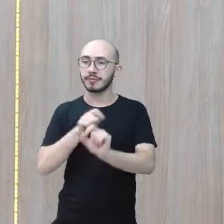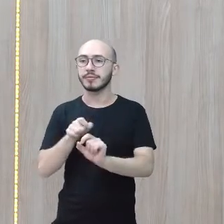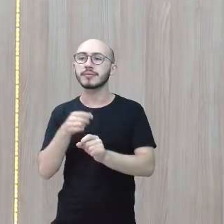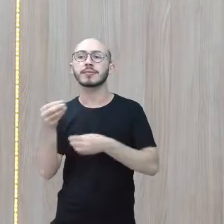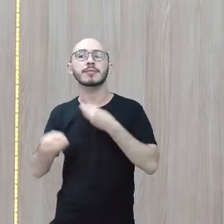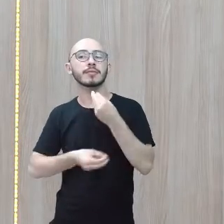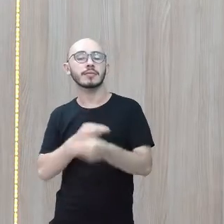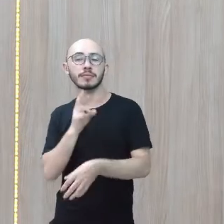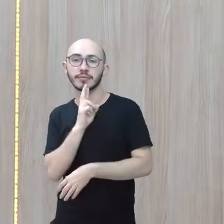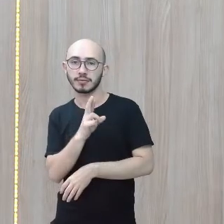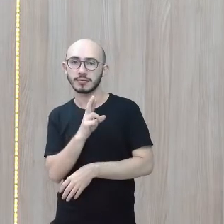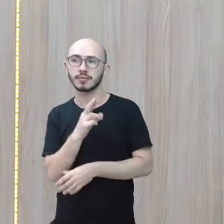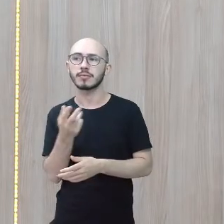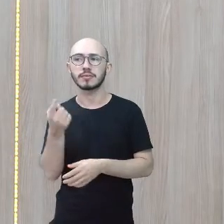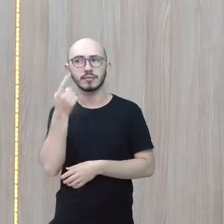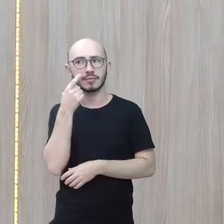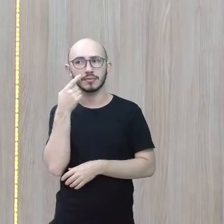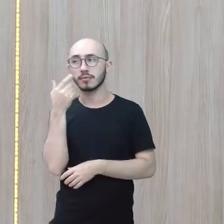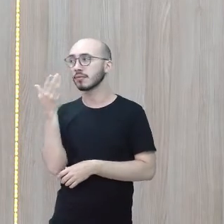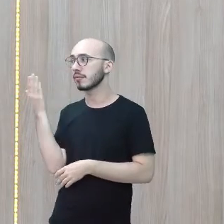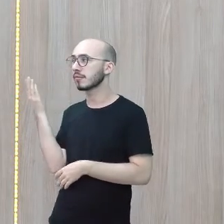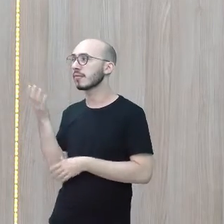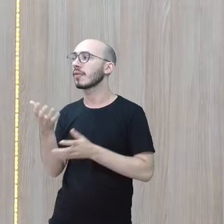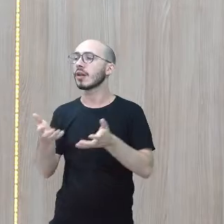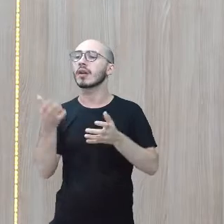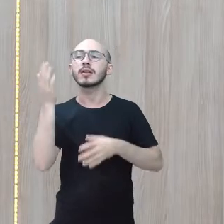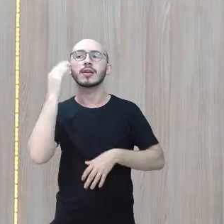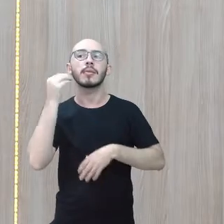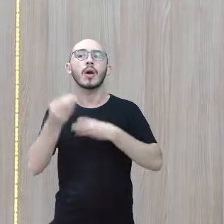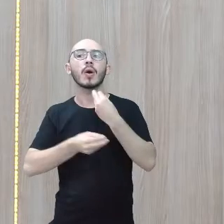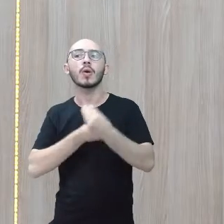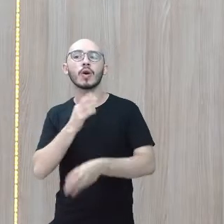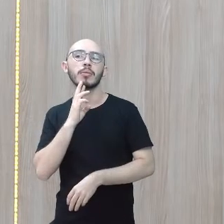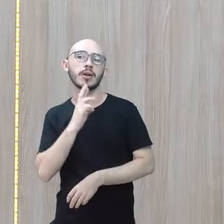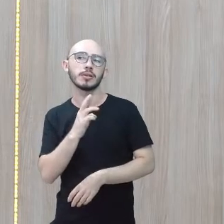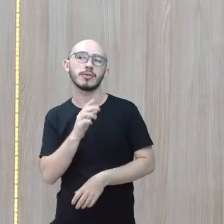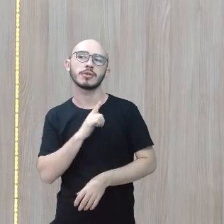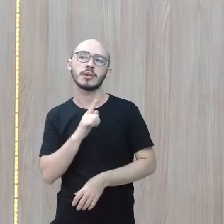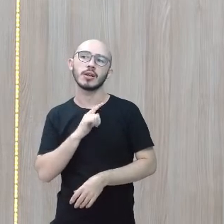a resposta, eu quero saber agora como que essa resposta apareceu,